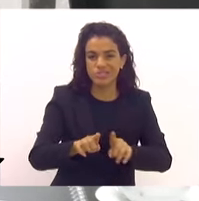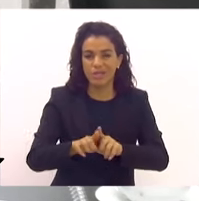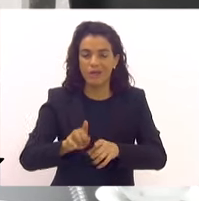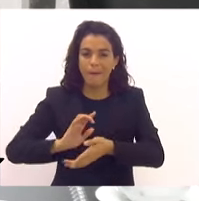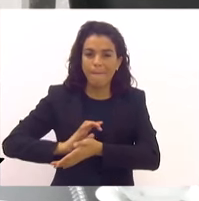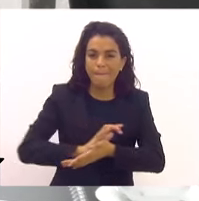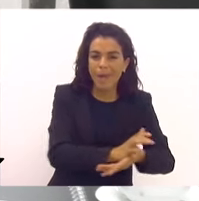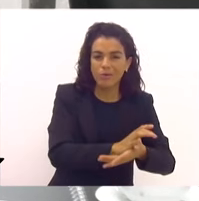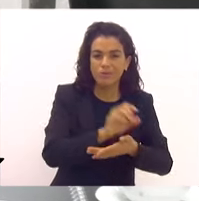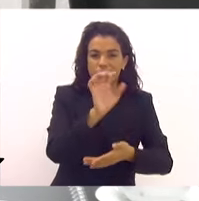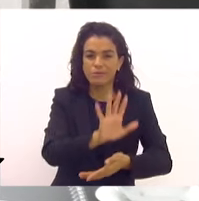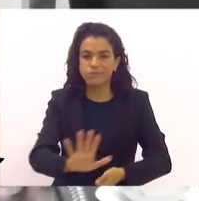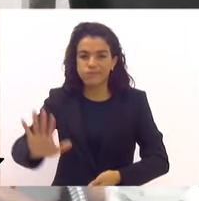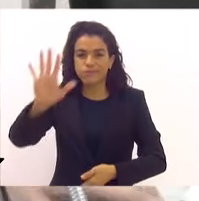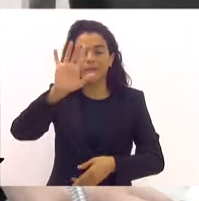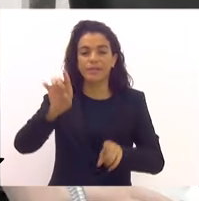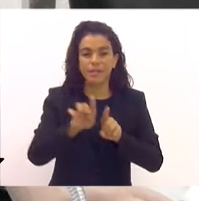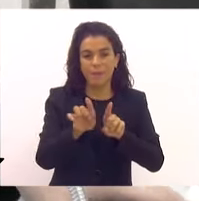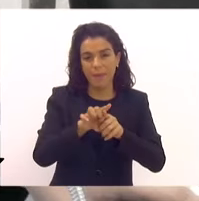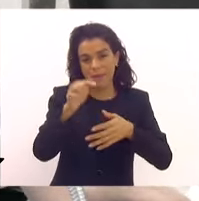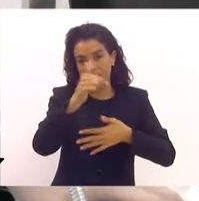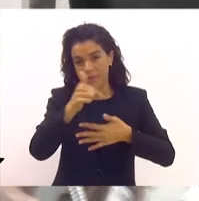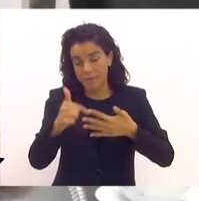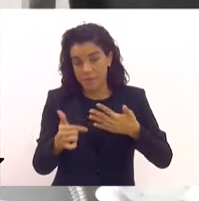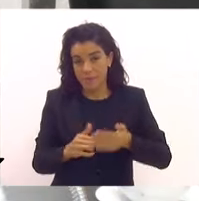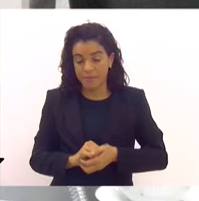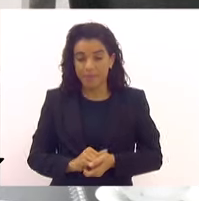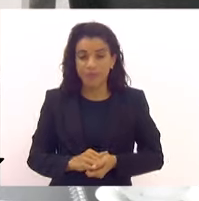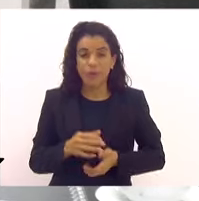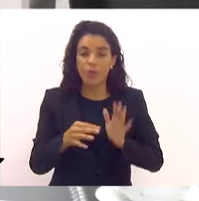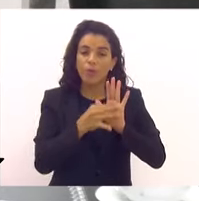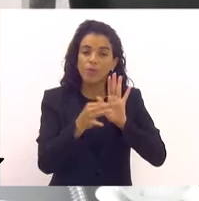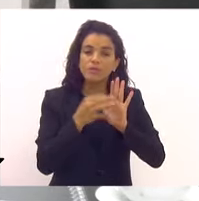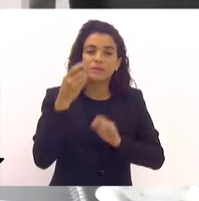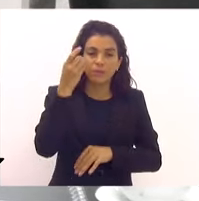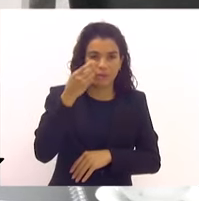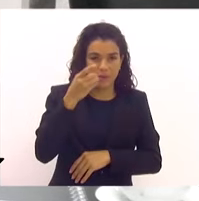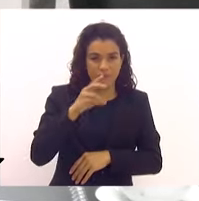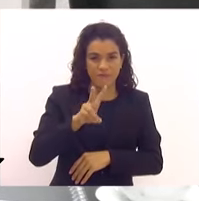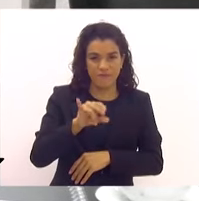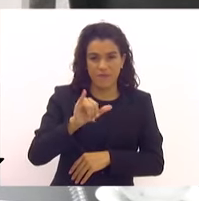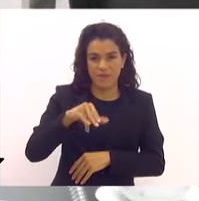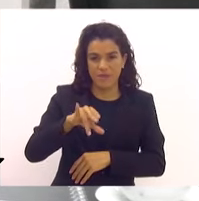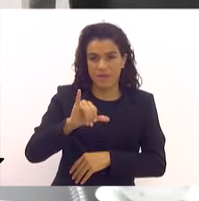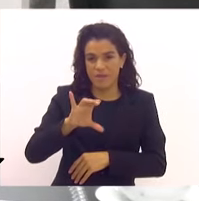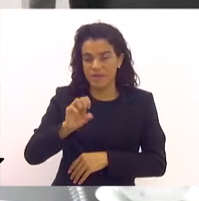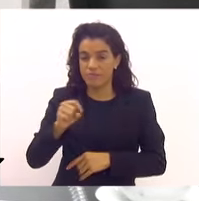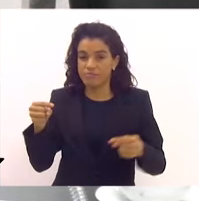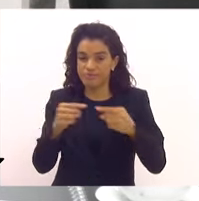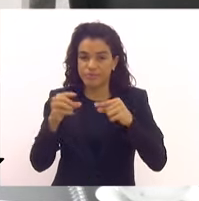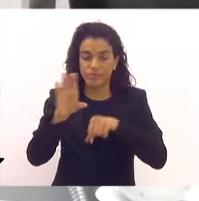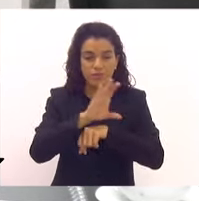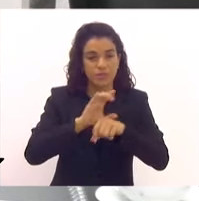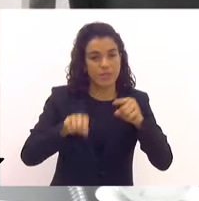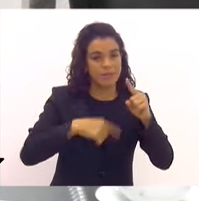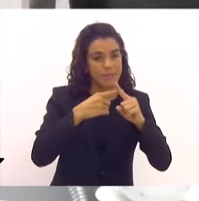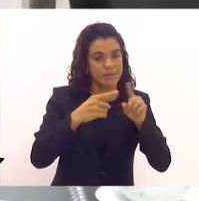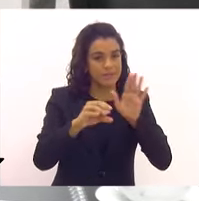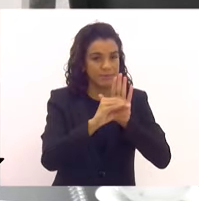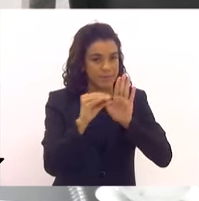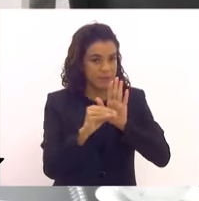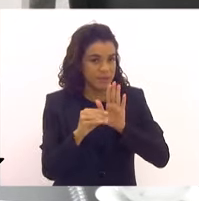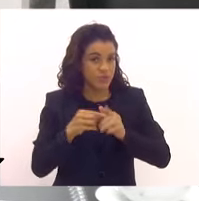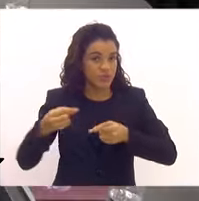xenofóbico no Estado do Rio de Janeiro e da Outras Providências. O parecer do deputado Vinícius Cozzolino foi pela constitucionalidade com emendas.